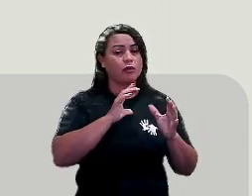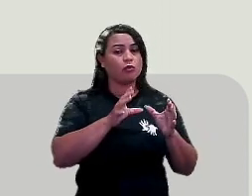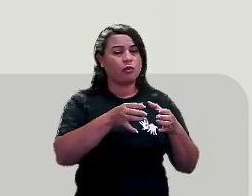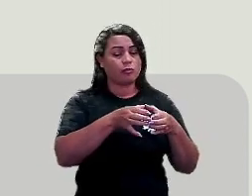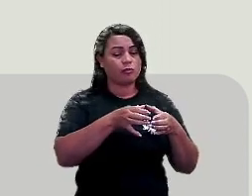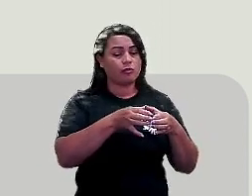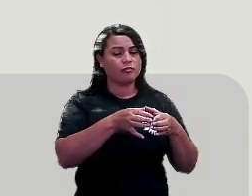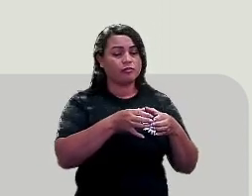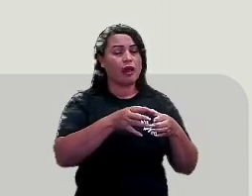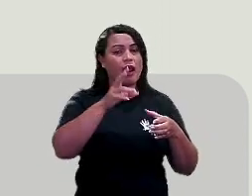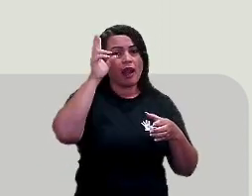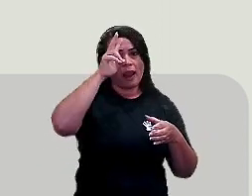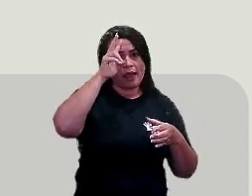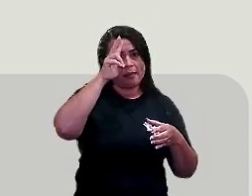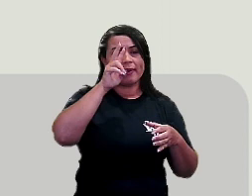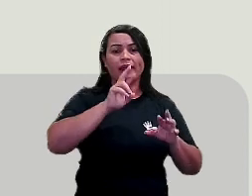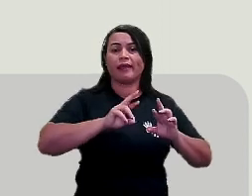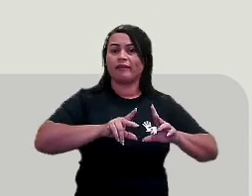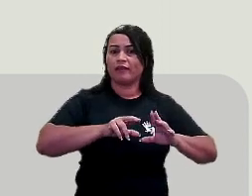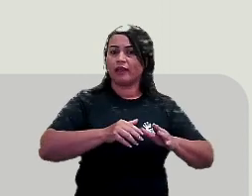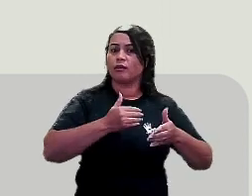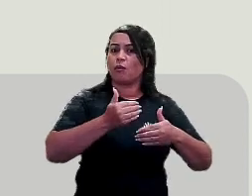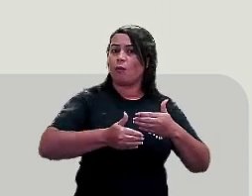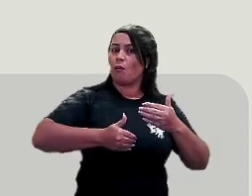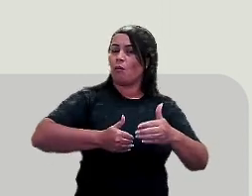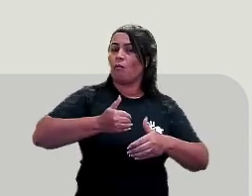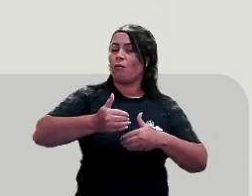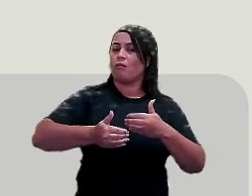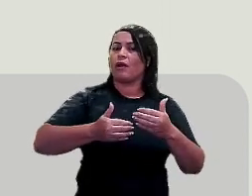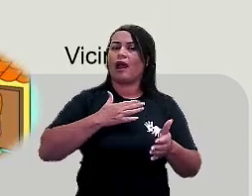familiar. Lembra que uma coisa, depois outra.